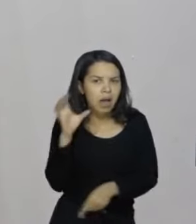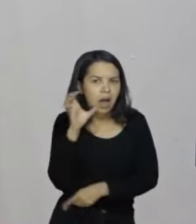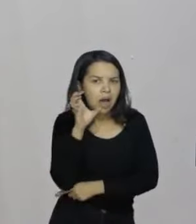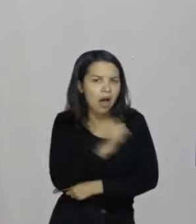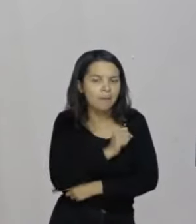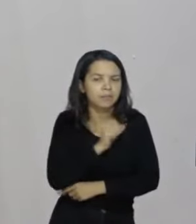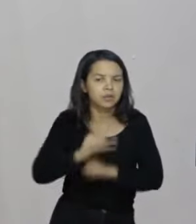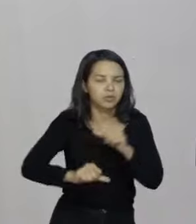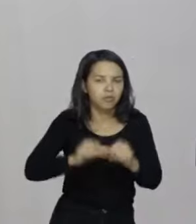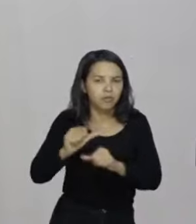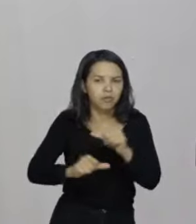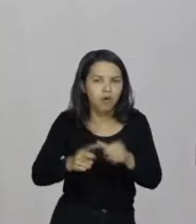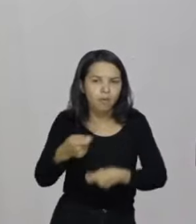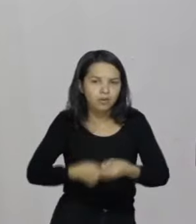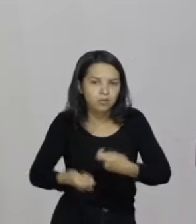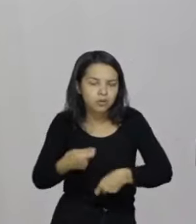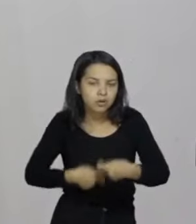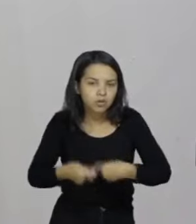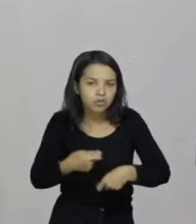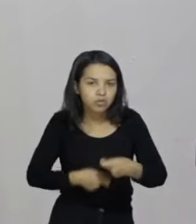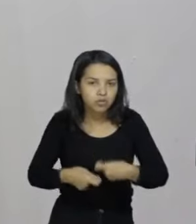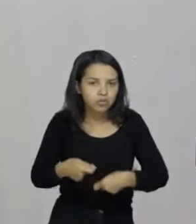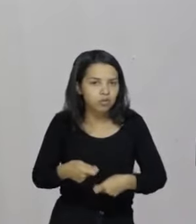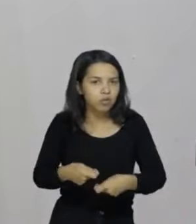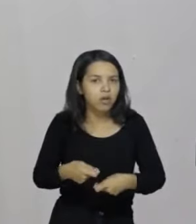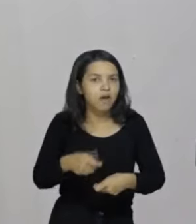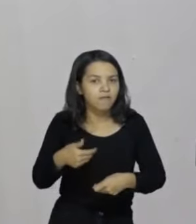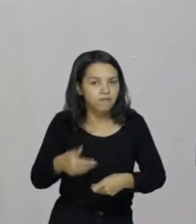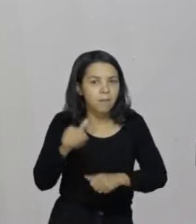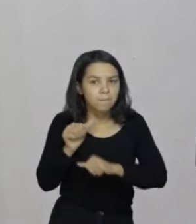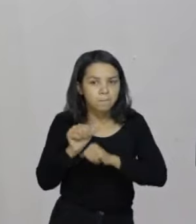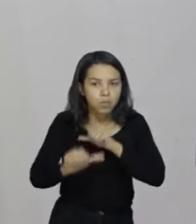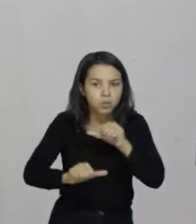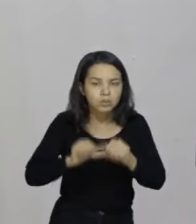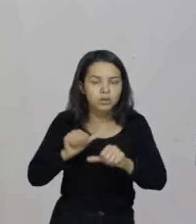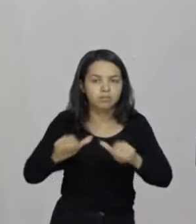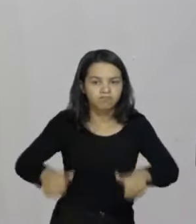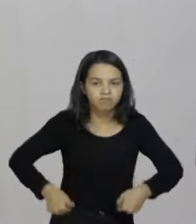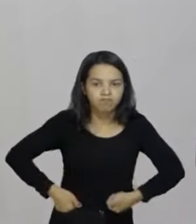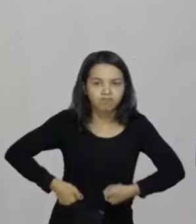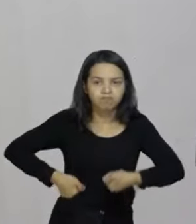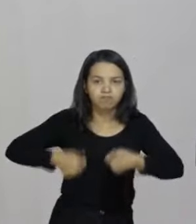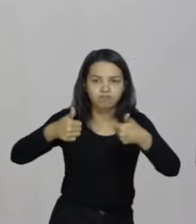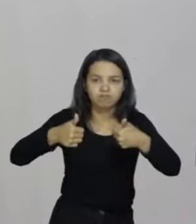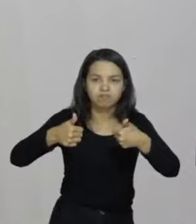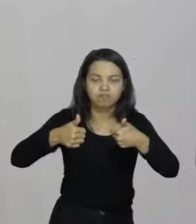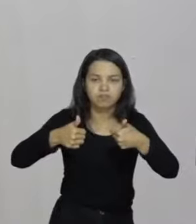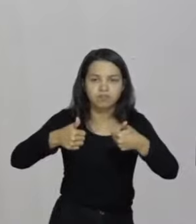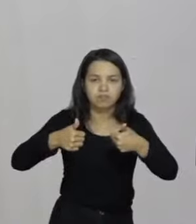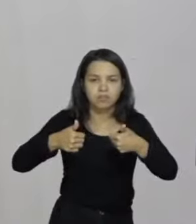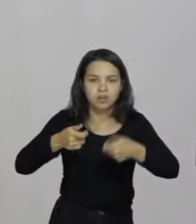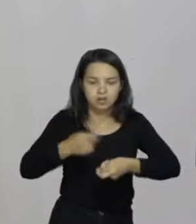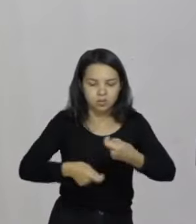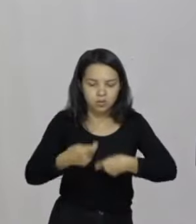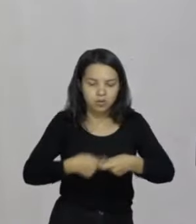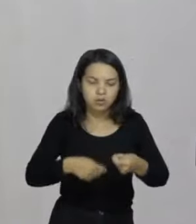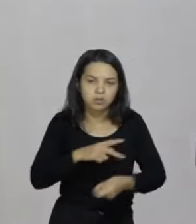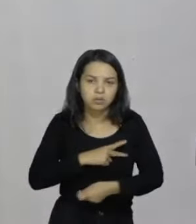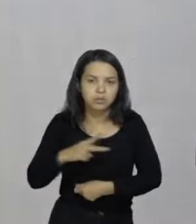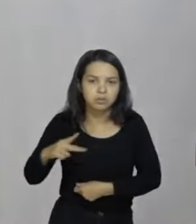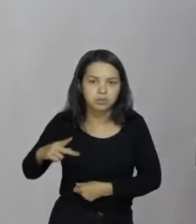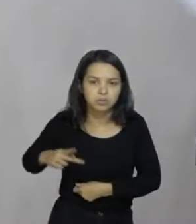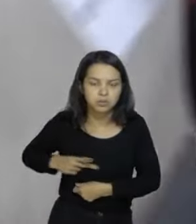administrativa que vai mudar e melhorar os ritos da administração pública